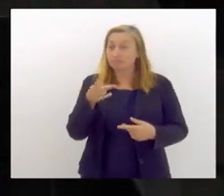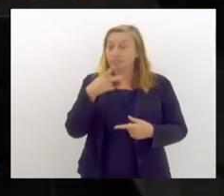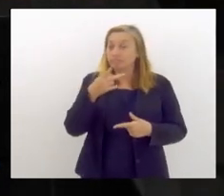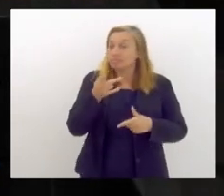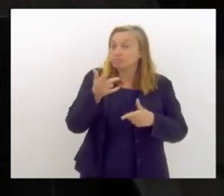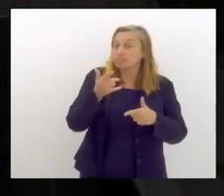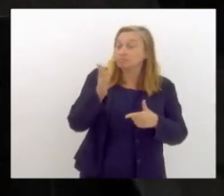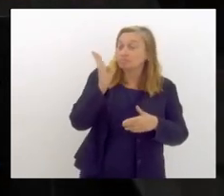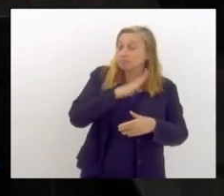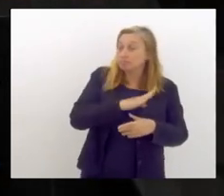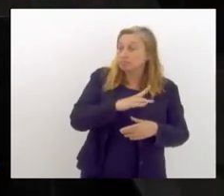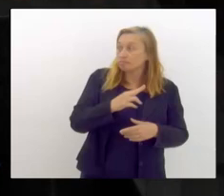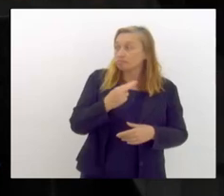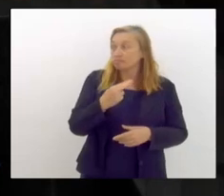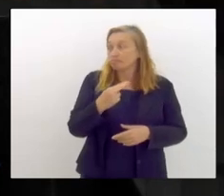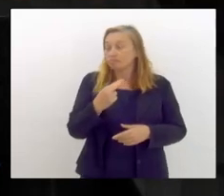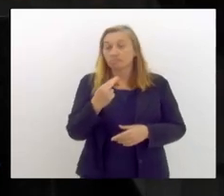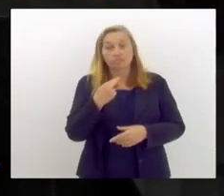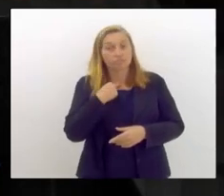o que não deve.